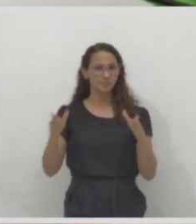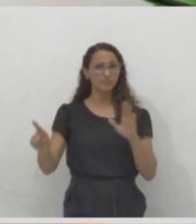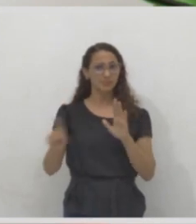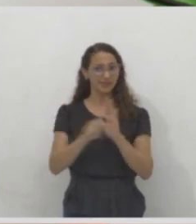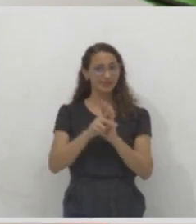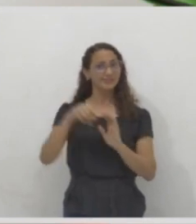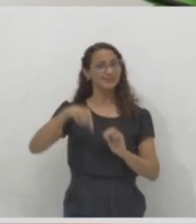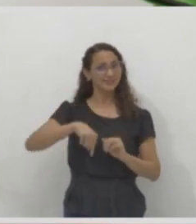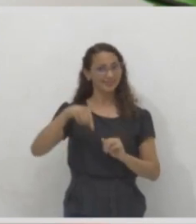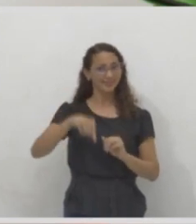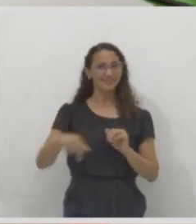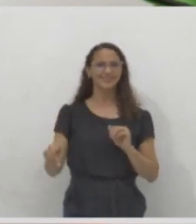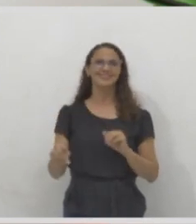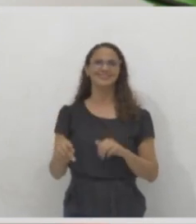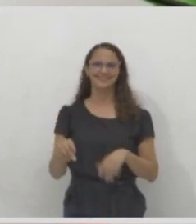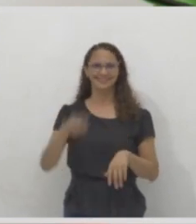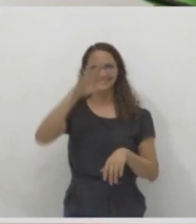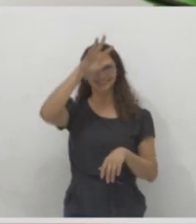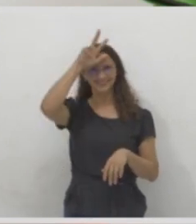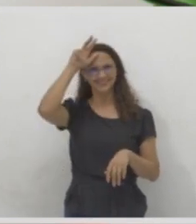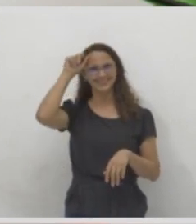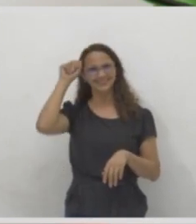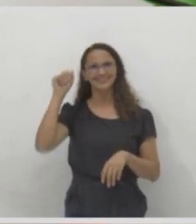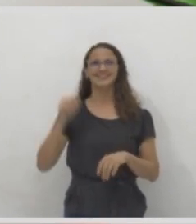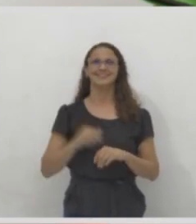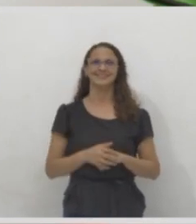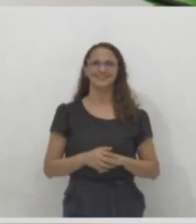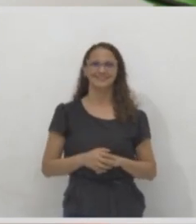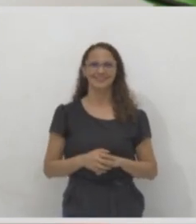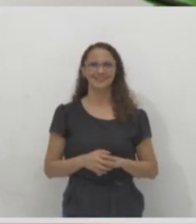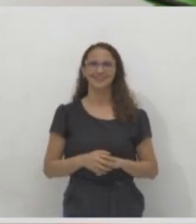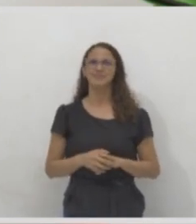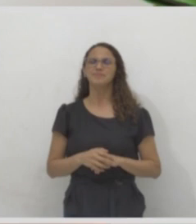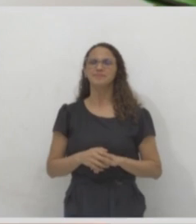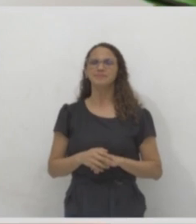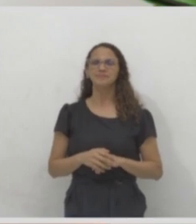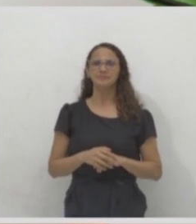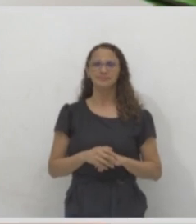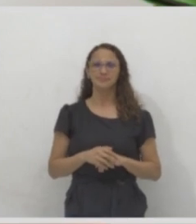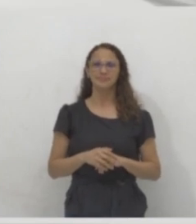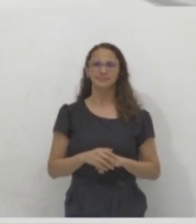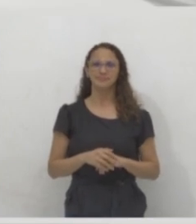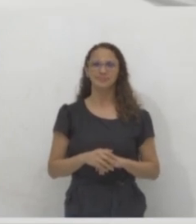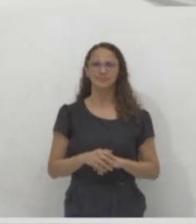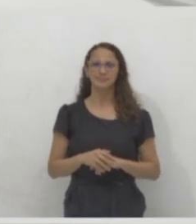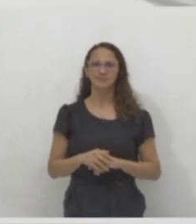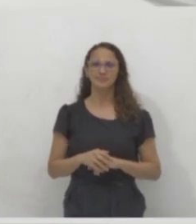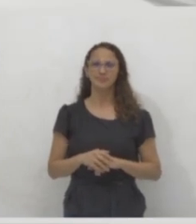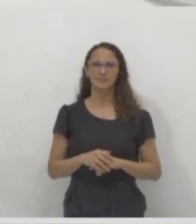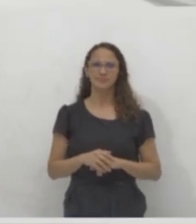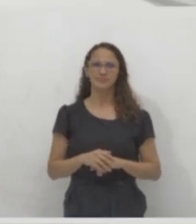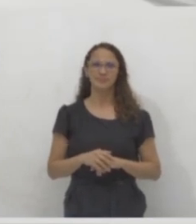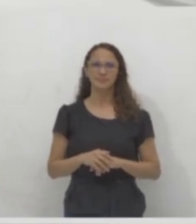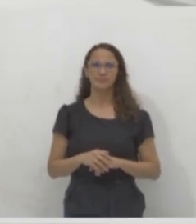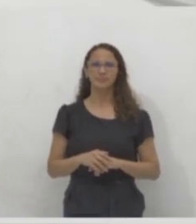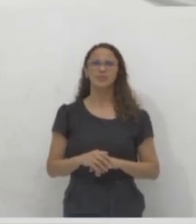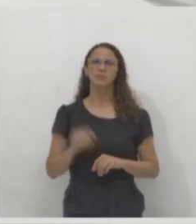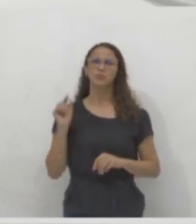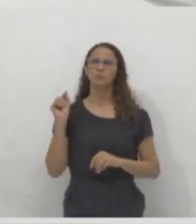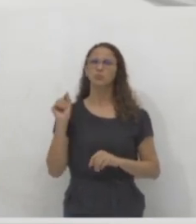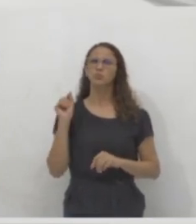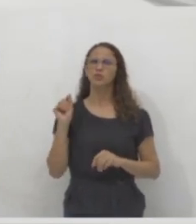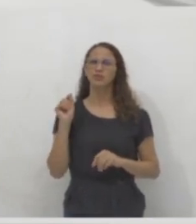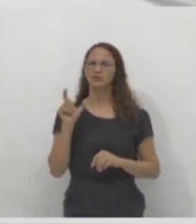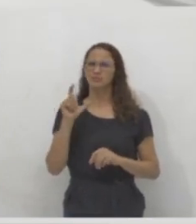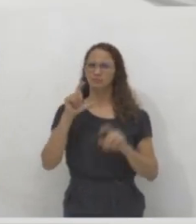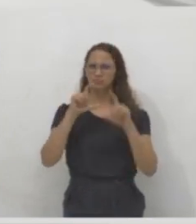da história da Amazônia, que foi a Belle Époque, né? Primeira coisa, o que significa